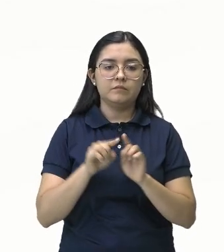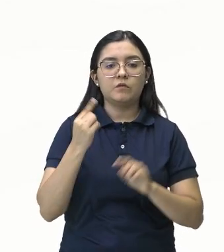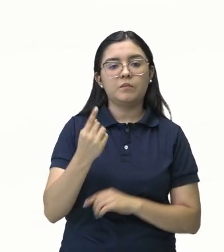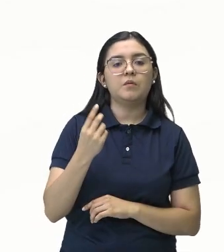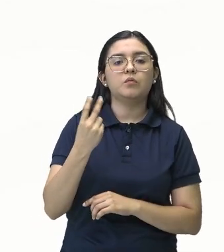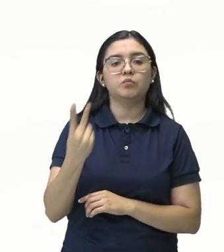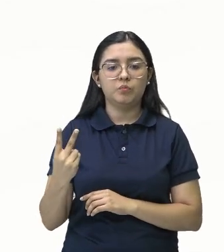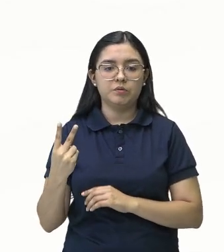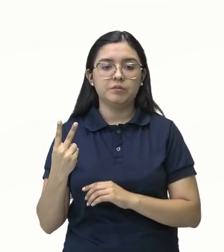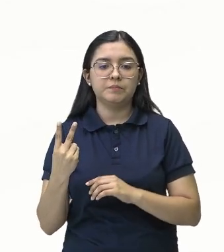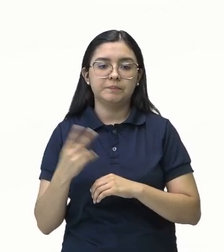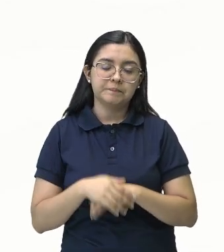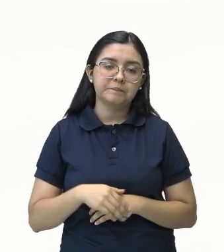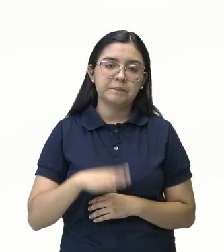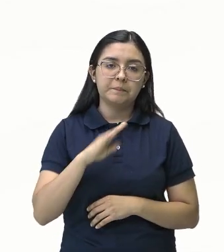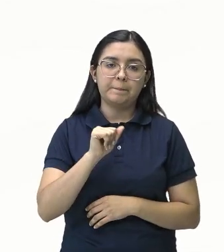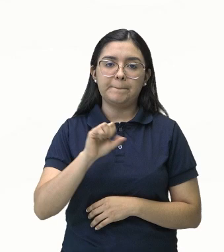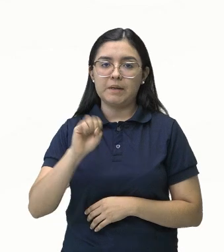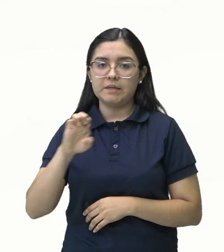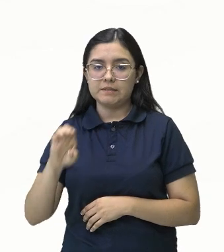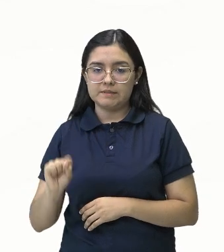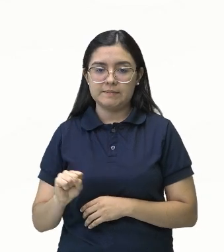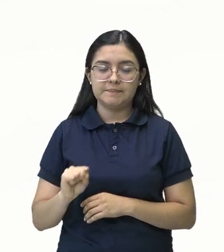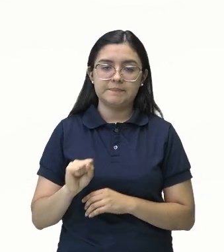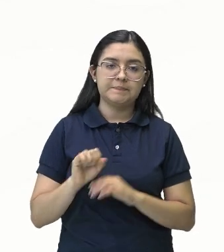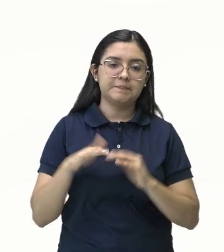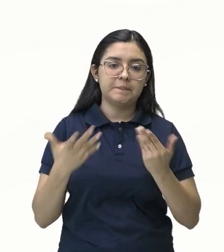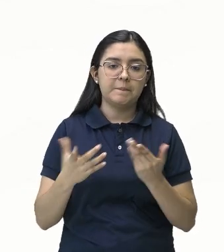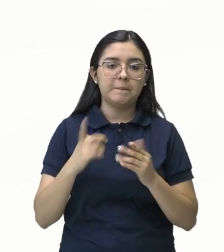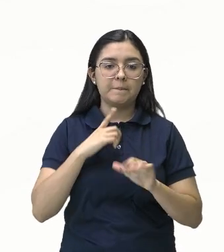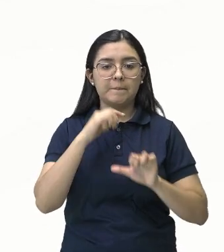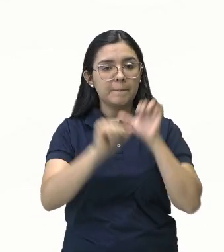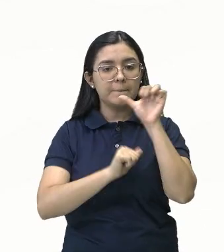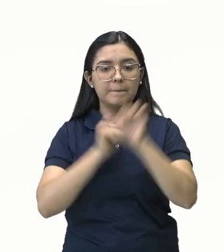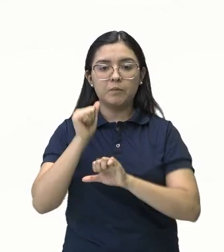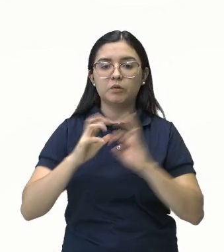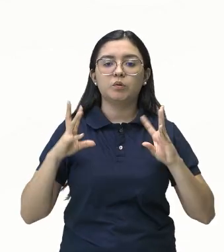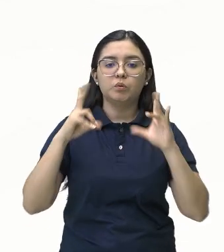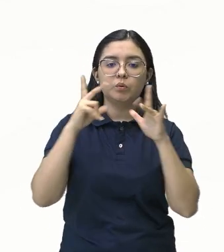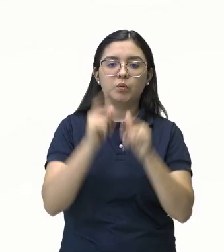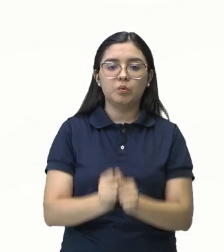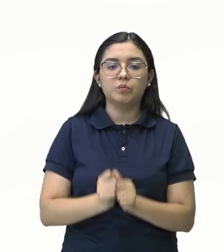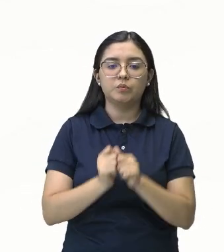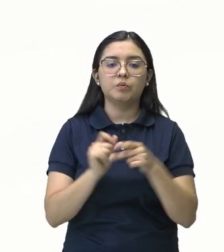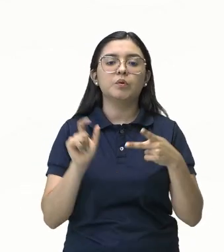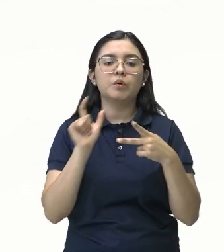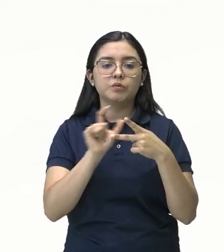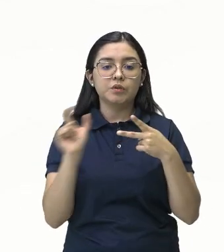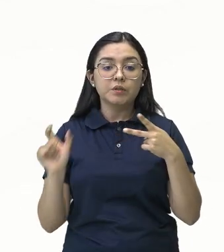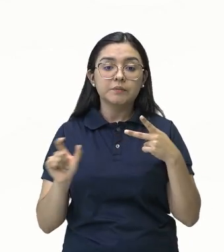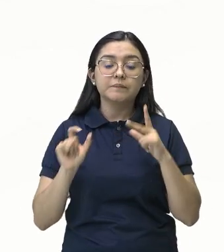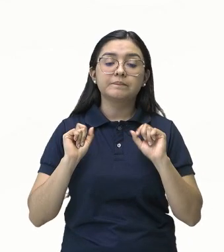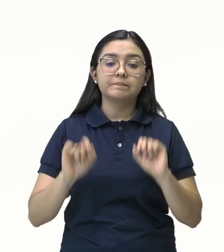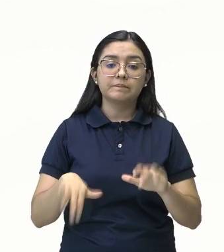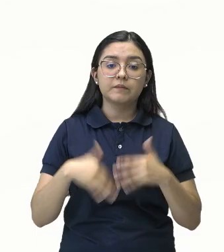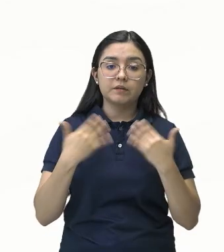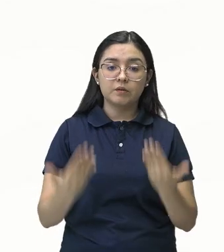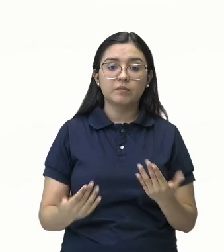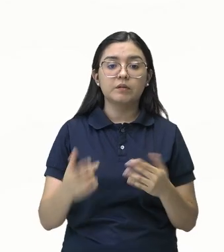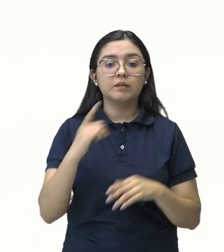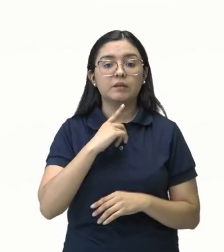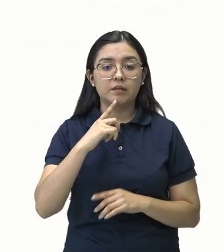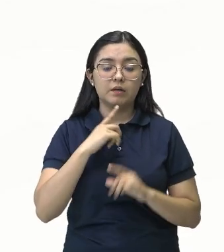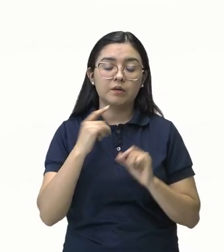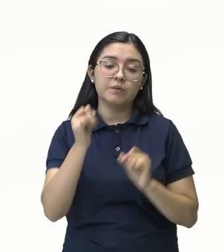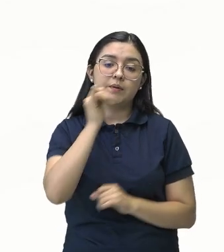bases, né, uma ou duas bases, que muda toda a leitura do gene. Nesse caso, né, nós temos